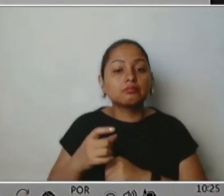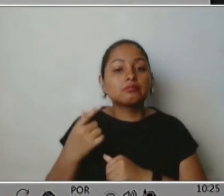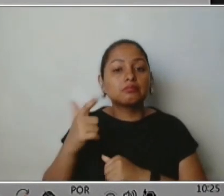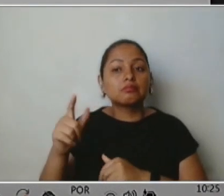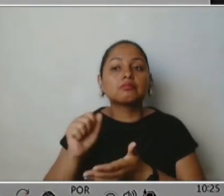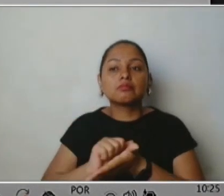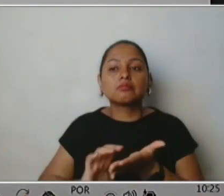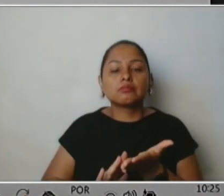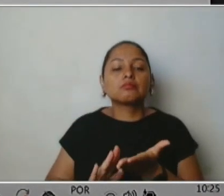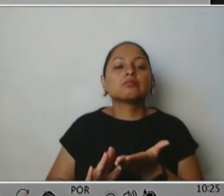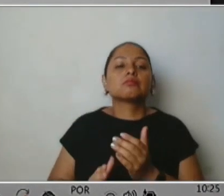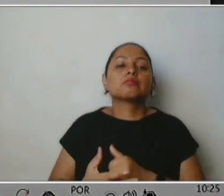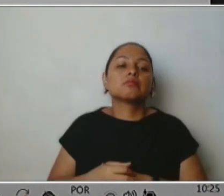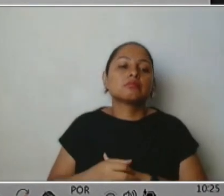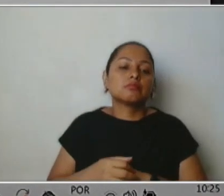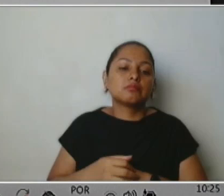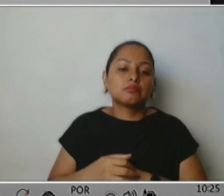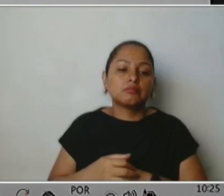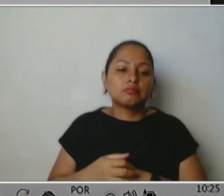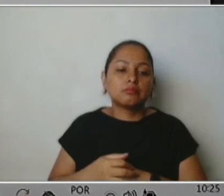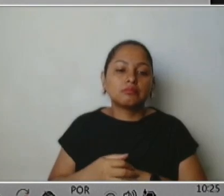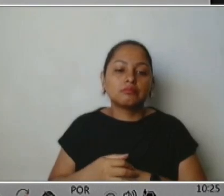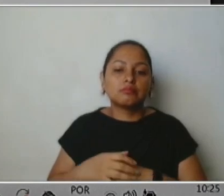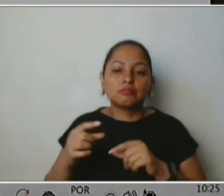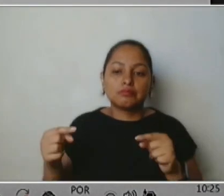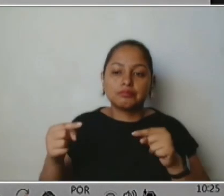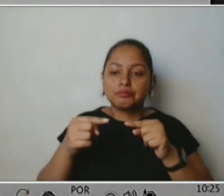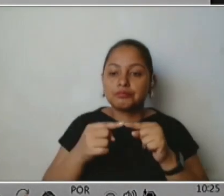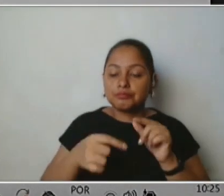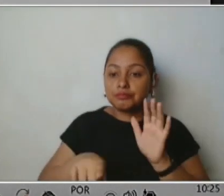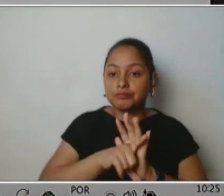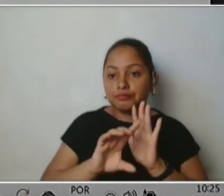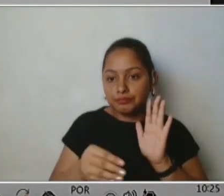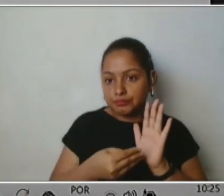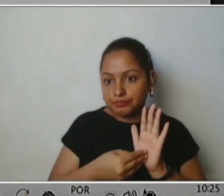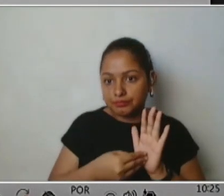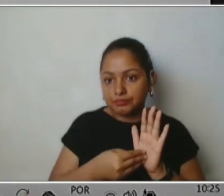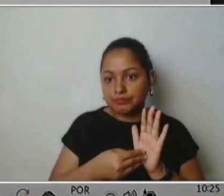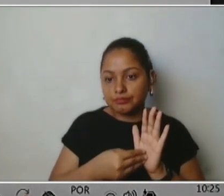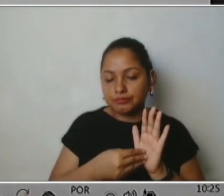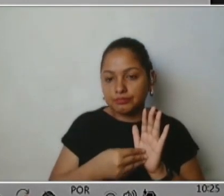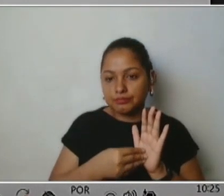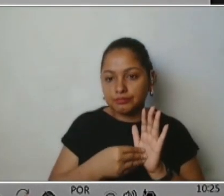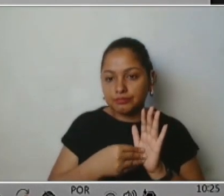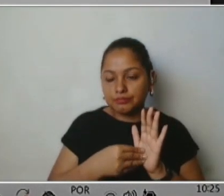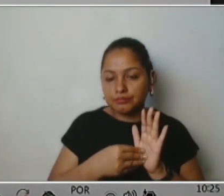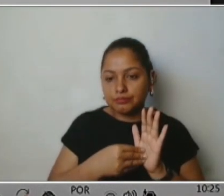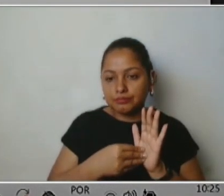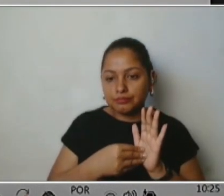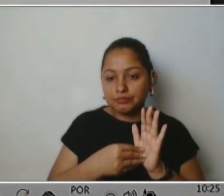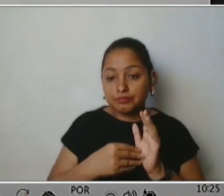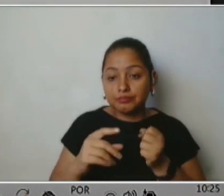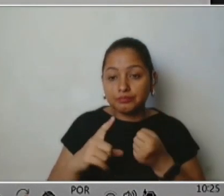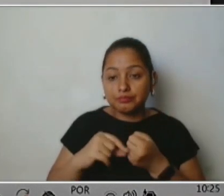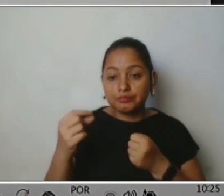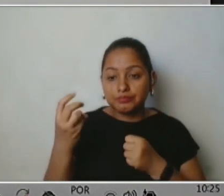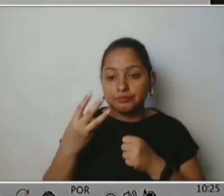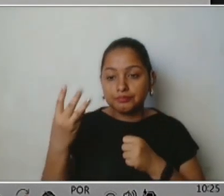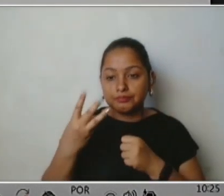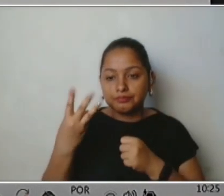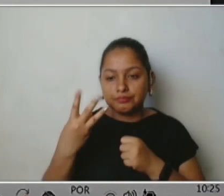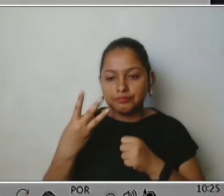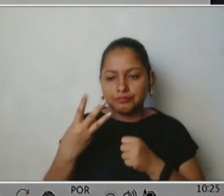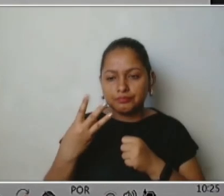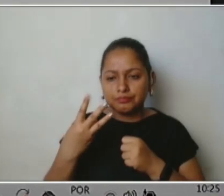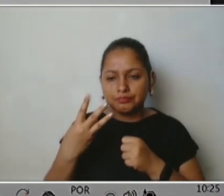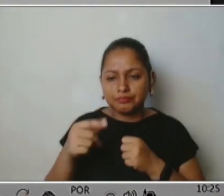magistério, conforme disposto na legislação que disciplina a matéria. Capítulo 3º, 7º,